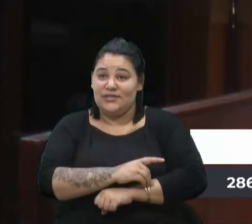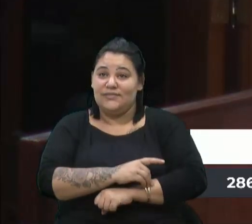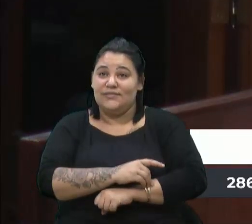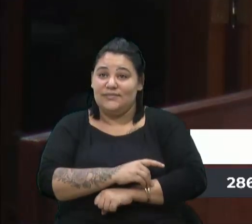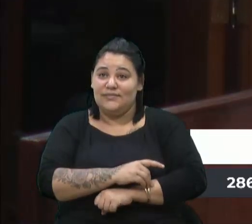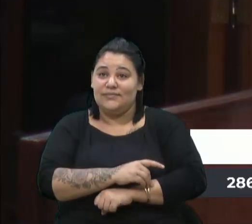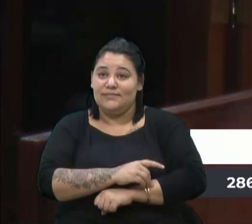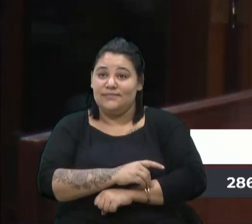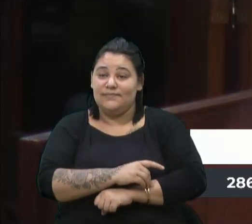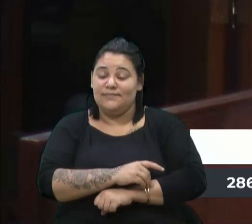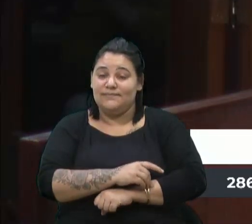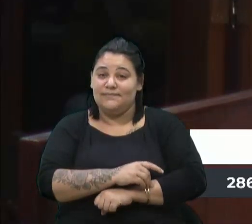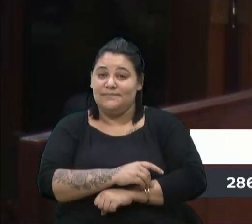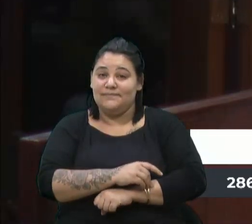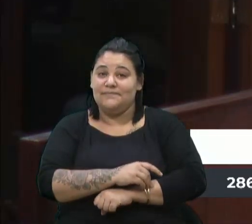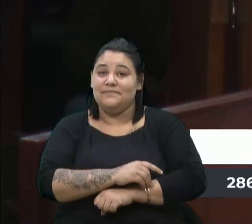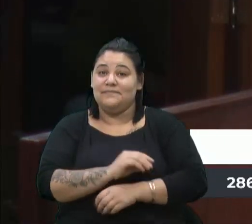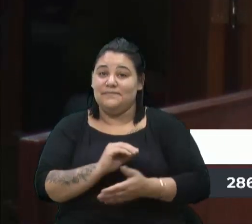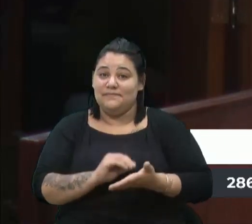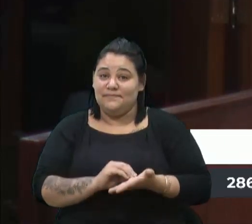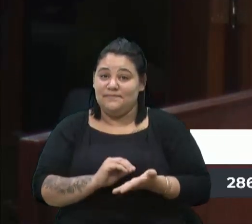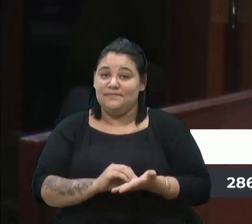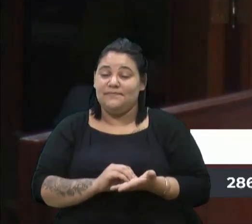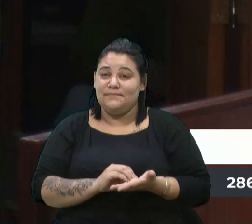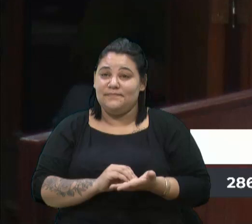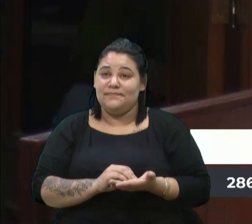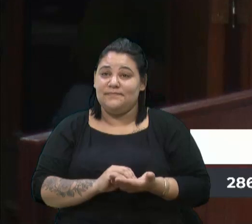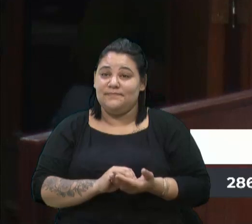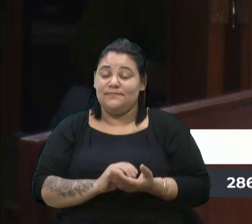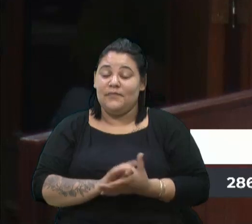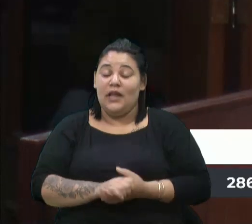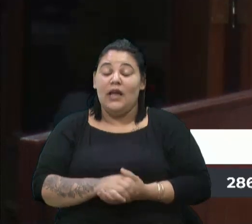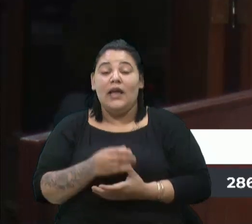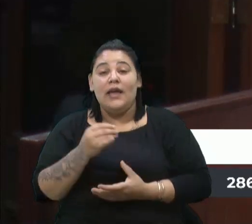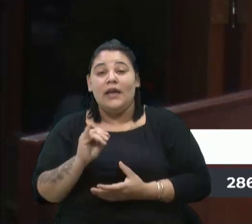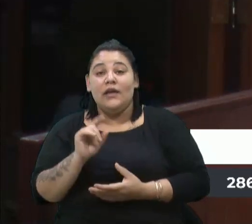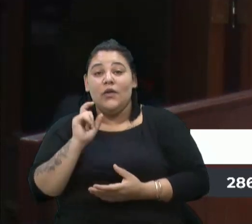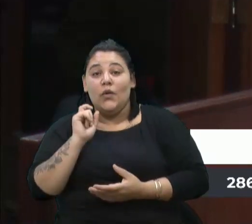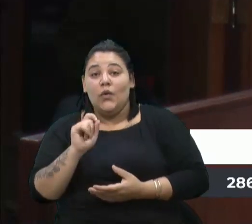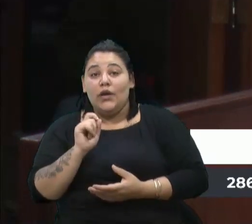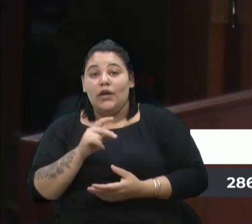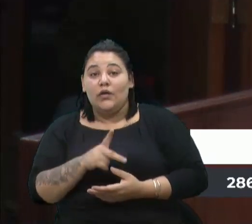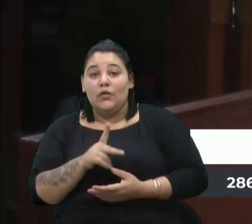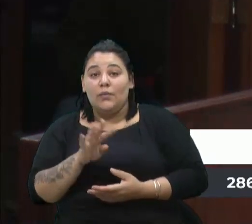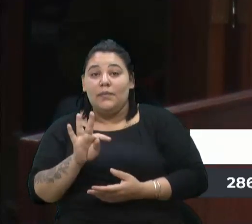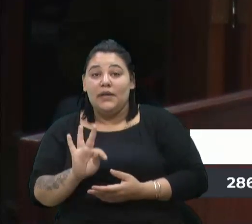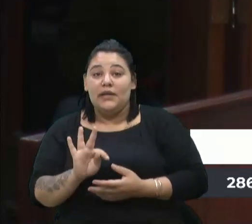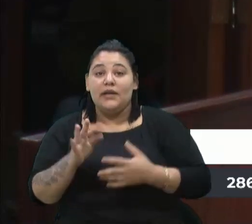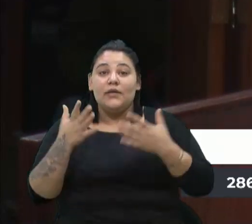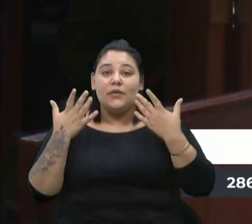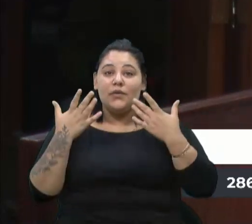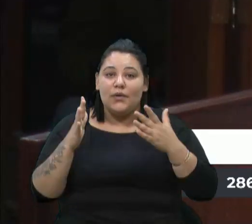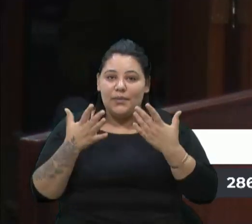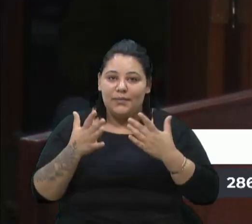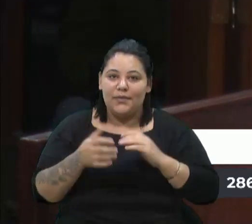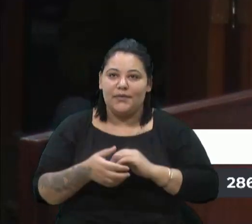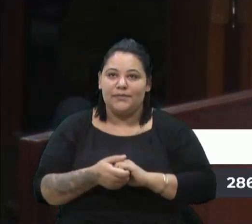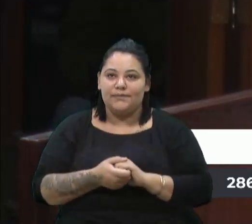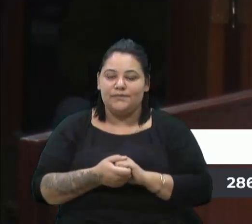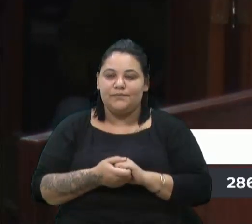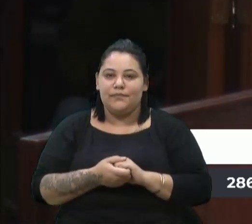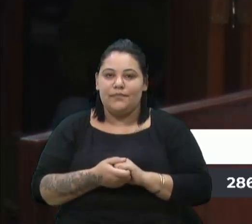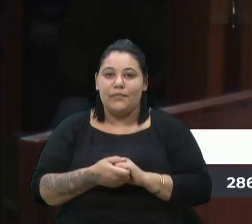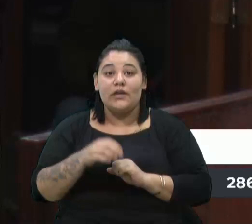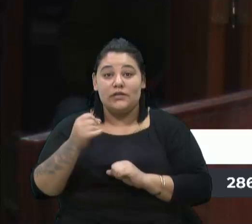primeiros 100 dias e aí o que que a turma do PT comemora Vereador se o senhor for dançarino